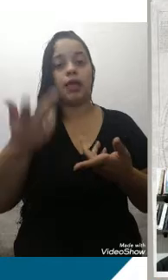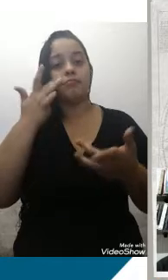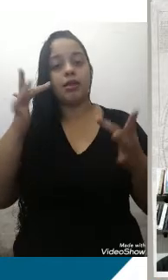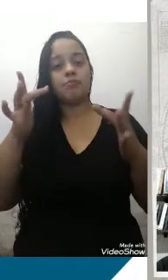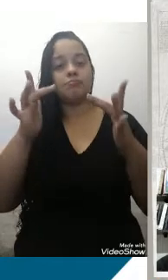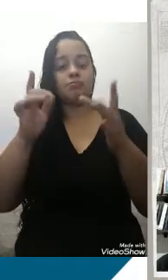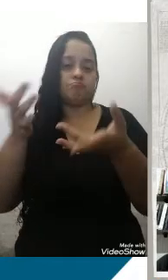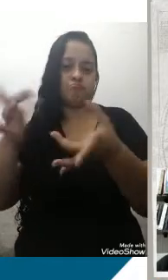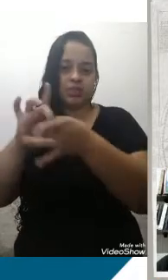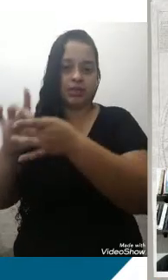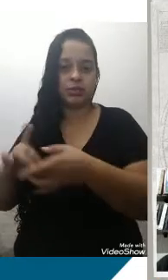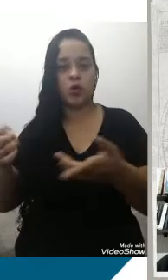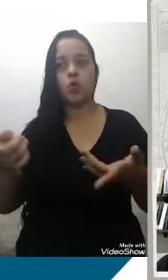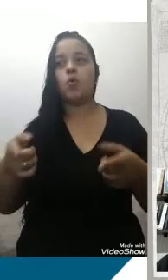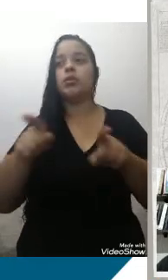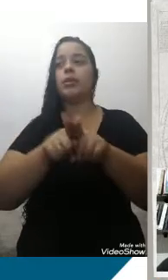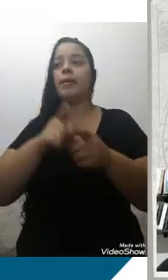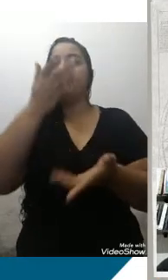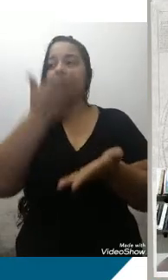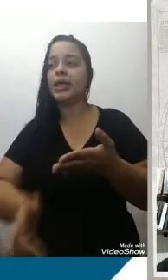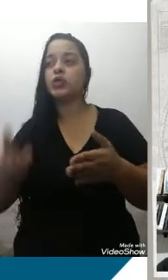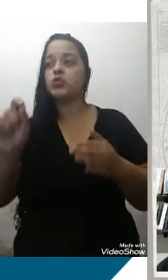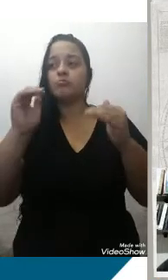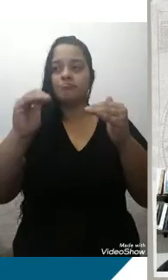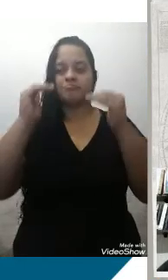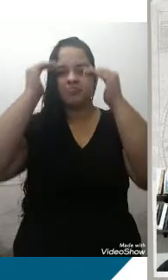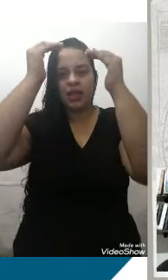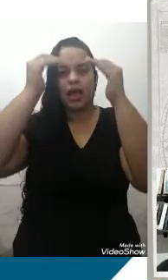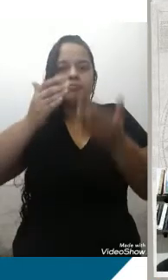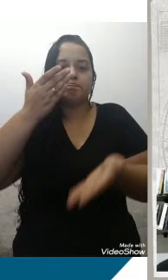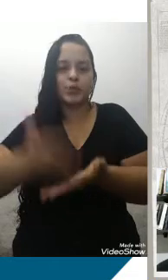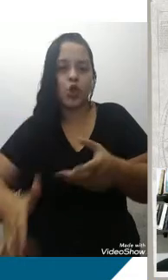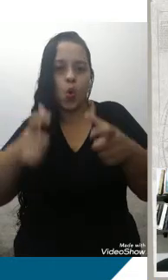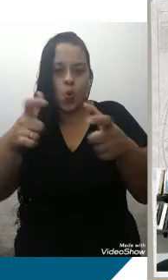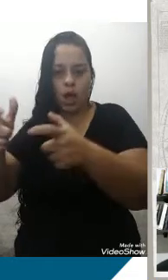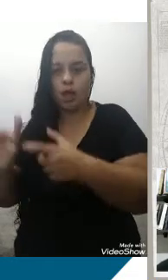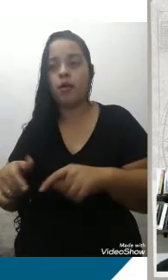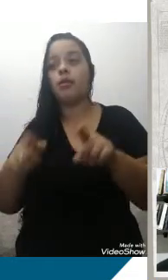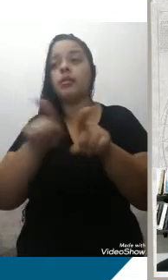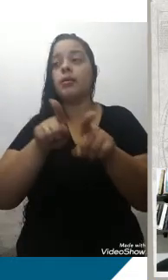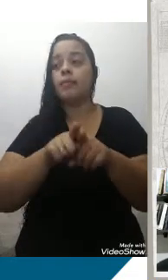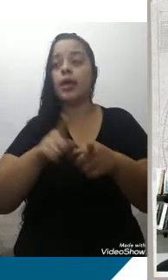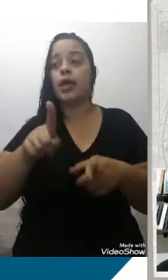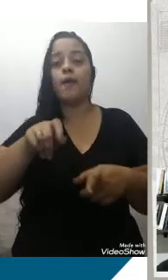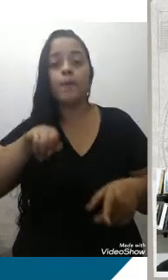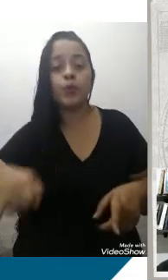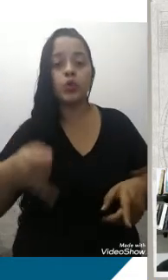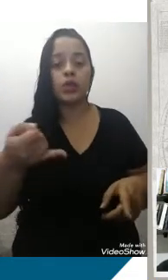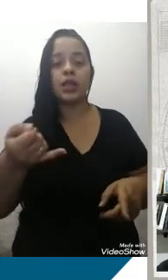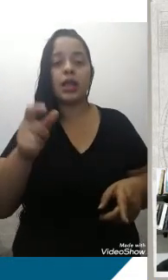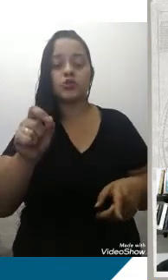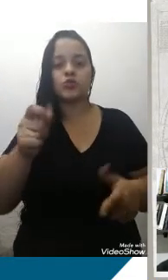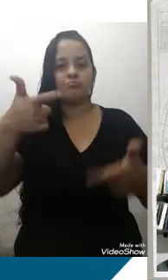dessas regiões, perda da soberania de algumas cidades, como a cidade de Goa, mas também a oportunidade de